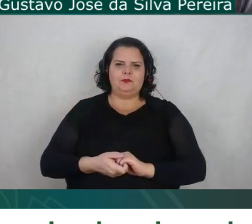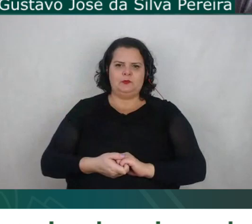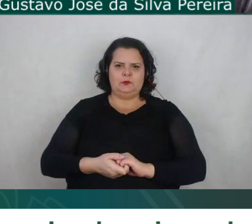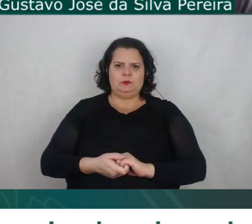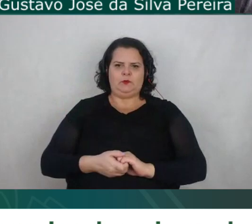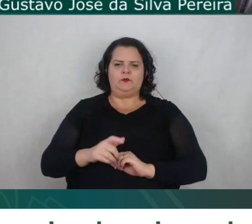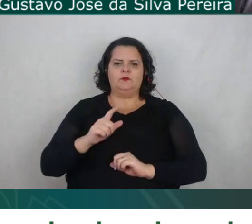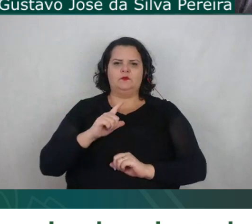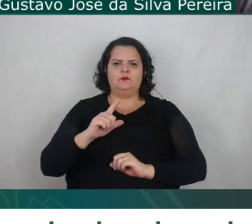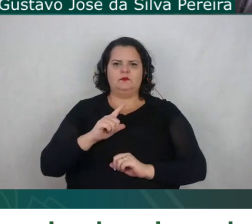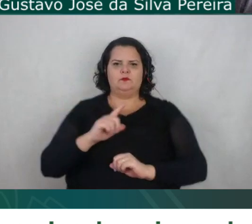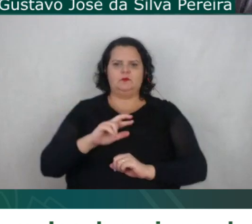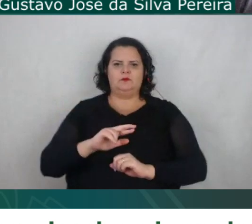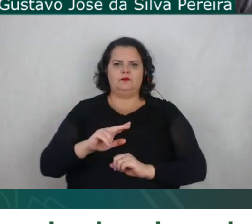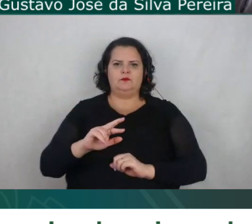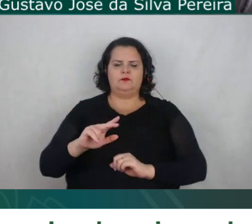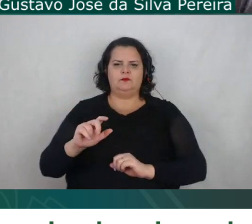aminoácidos